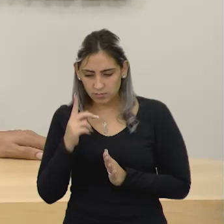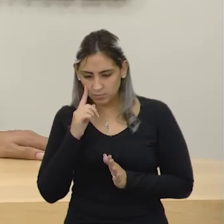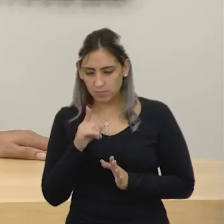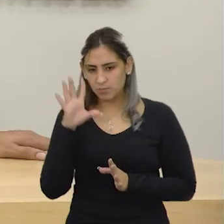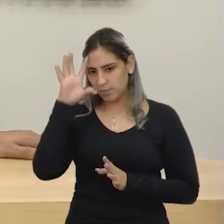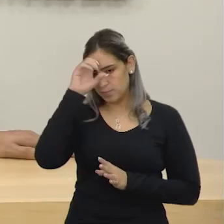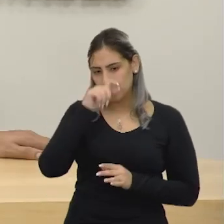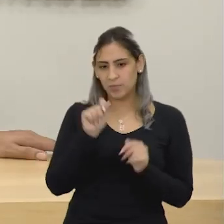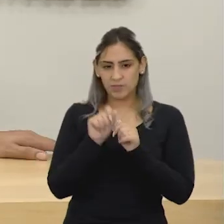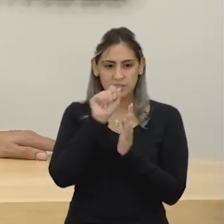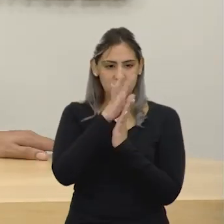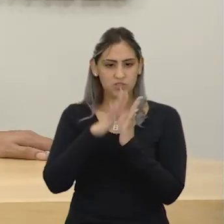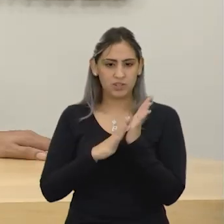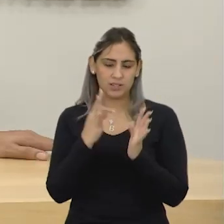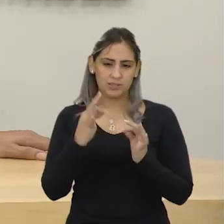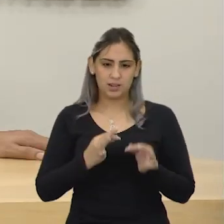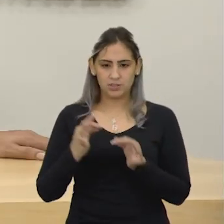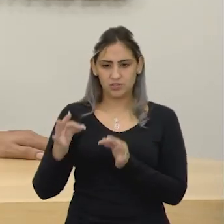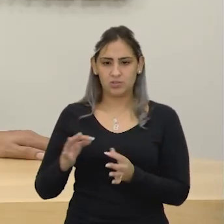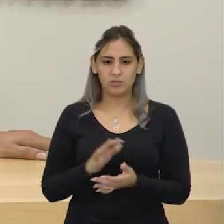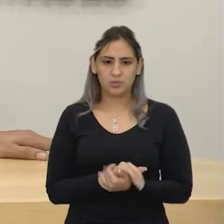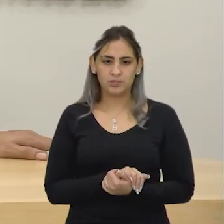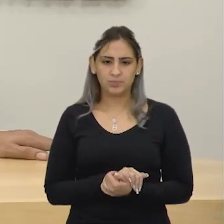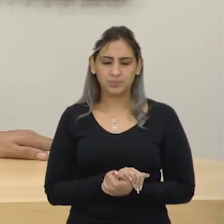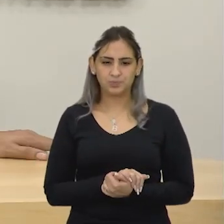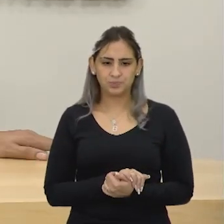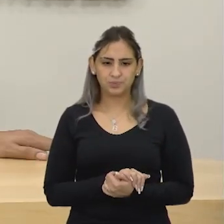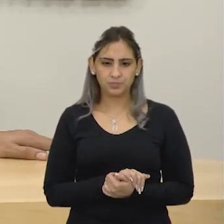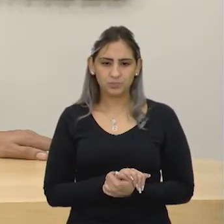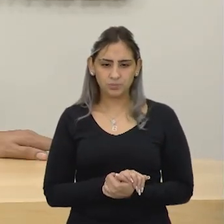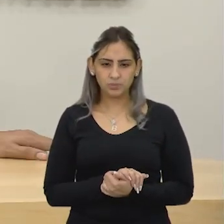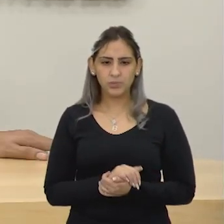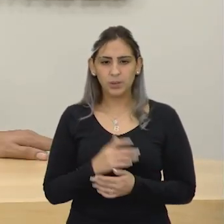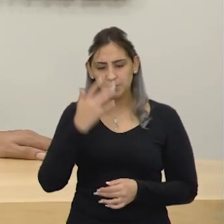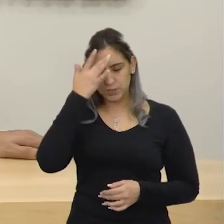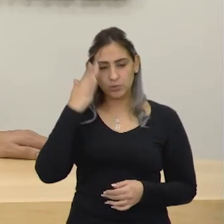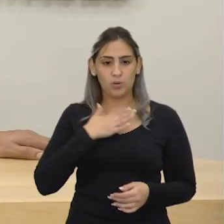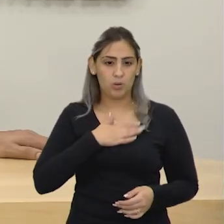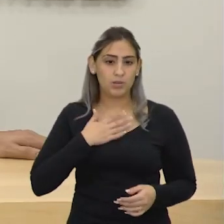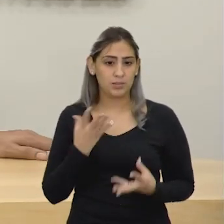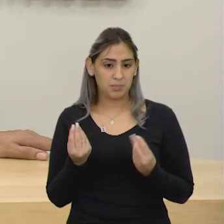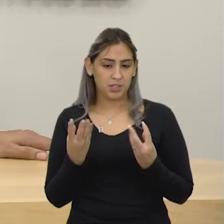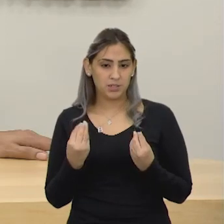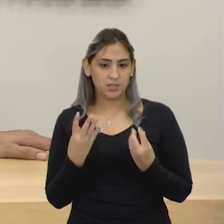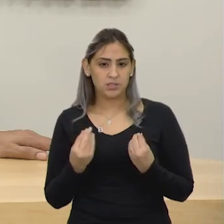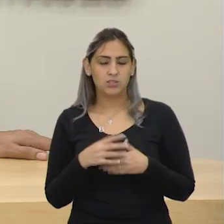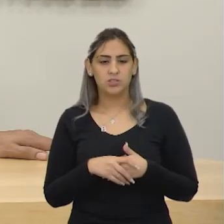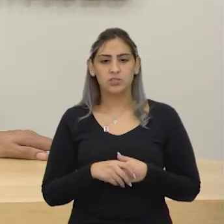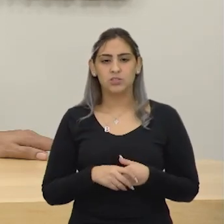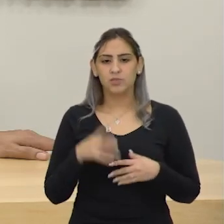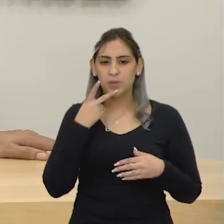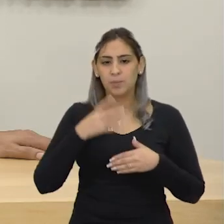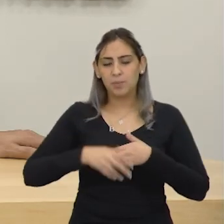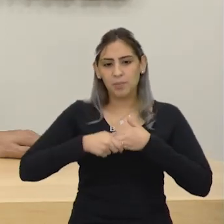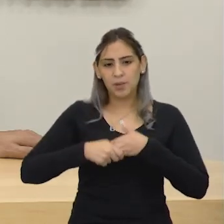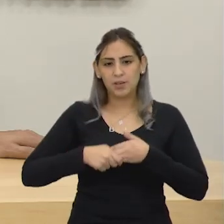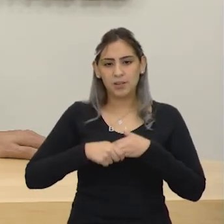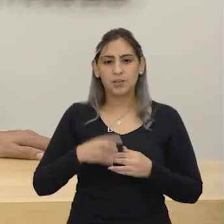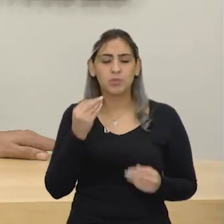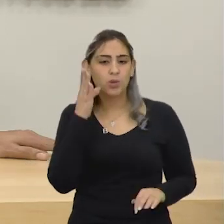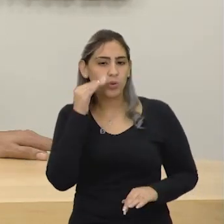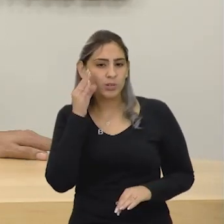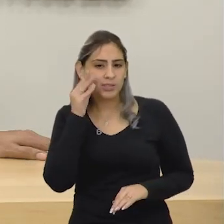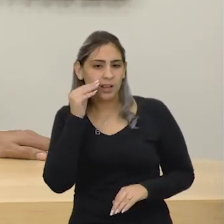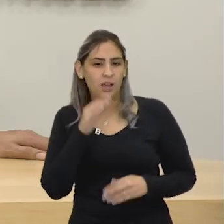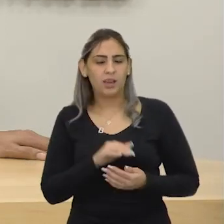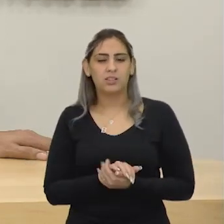as atividades, né? O pessoal aqui gosta pra caramba aqui, o pessoal fala parabéns, os alunos adoram as aulas porque tem muita